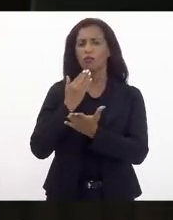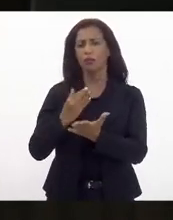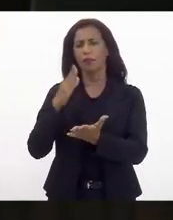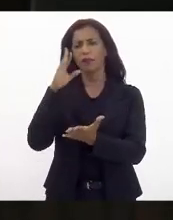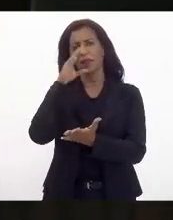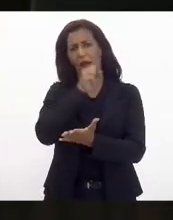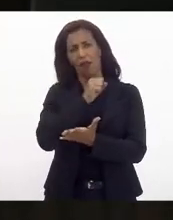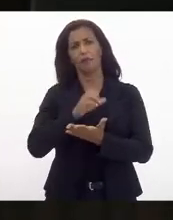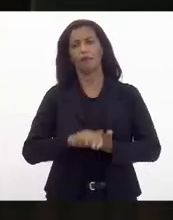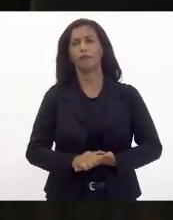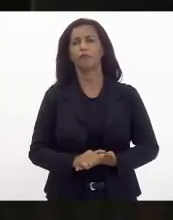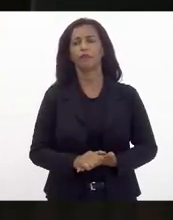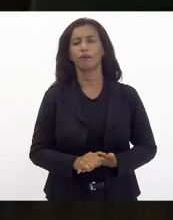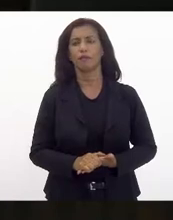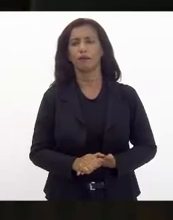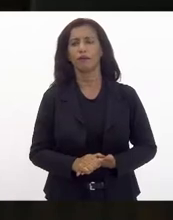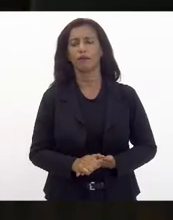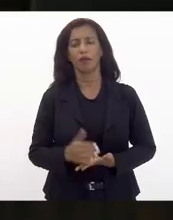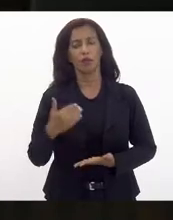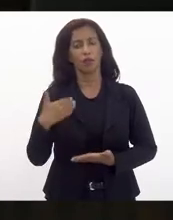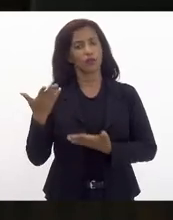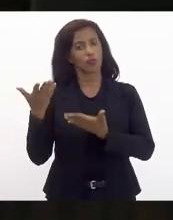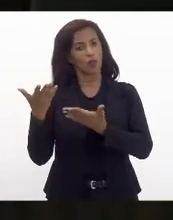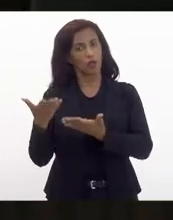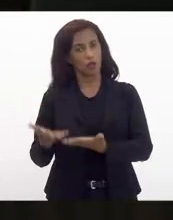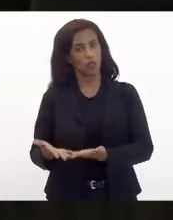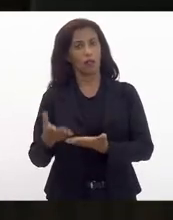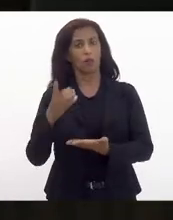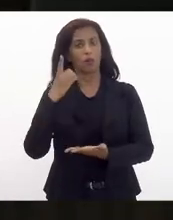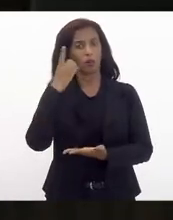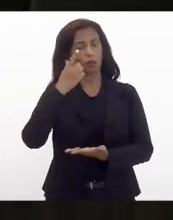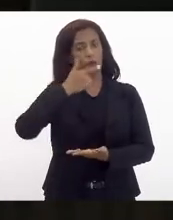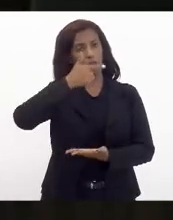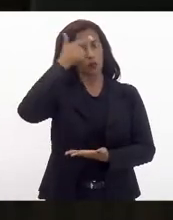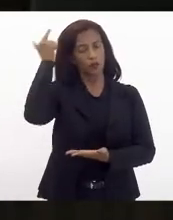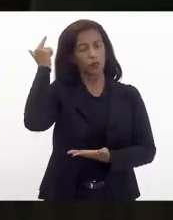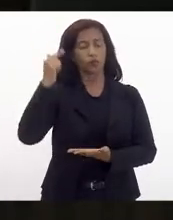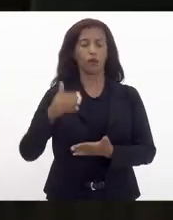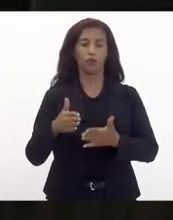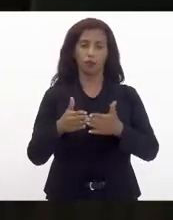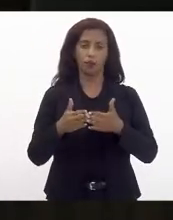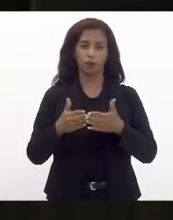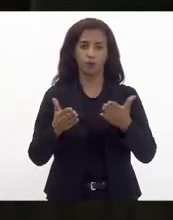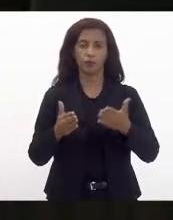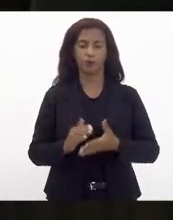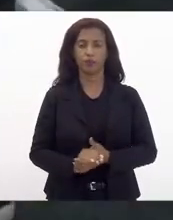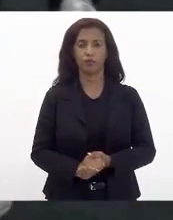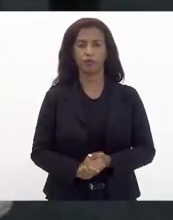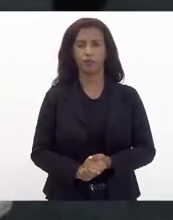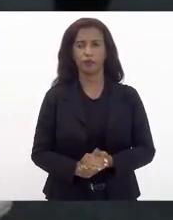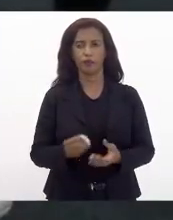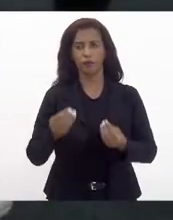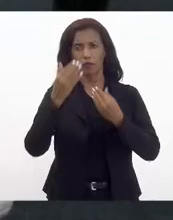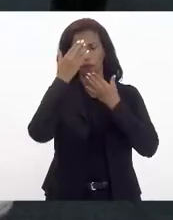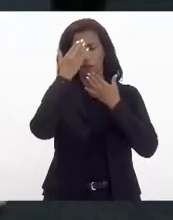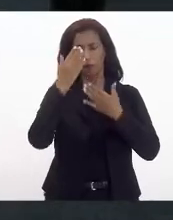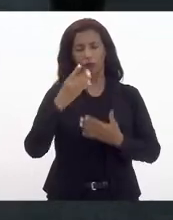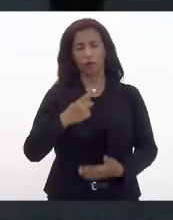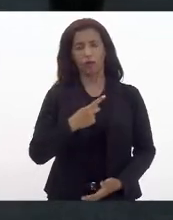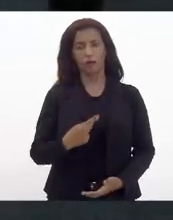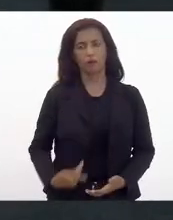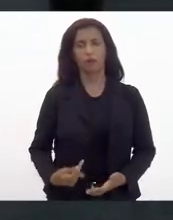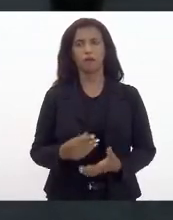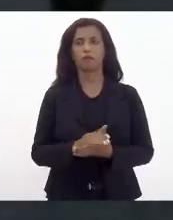você nesse seja breve eu havia concedido para o Deputado Luiz Paulo por gentileza muito obrigada a senhora